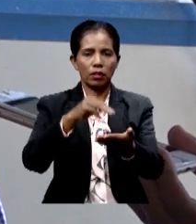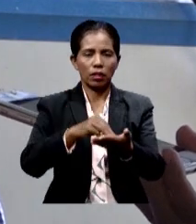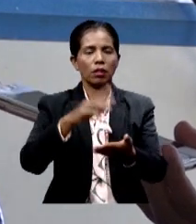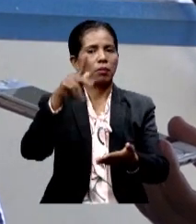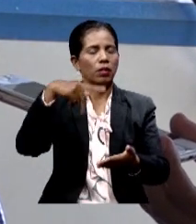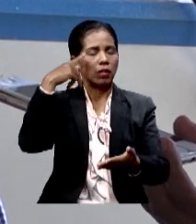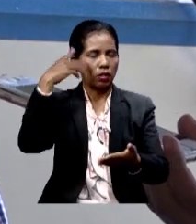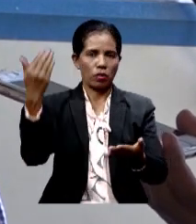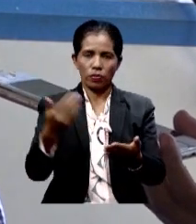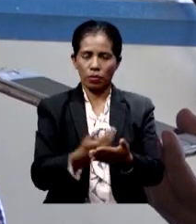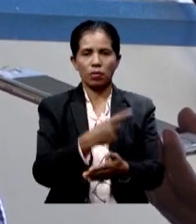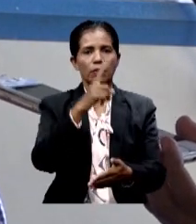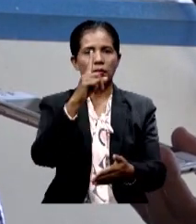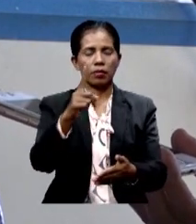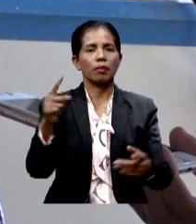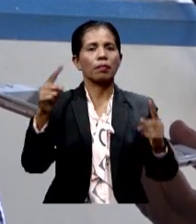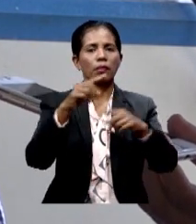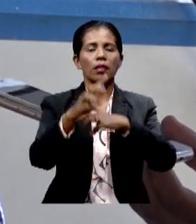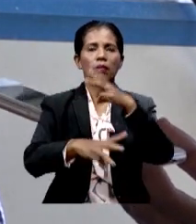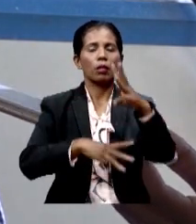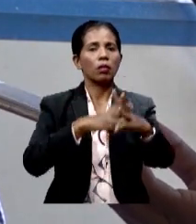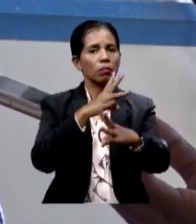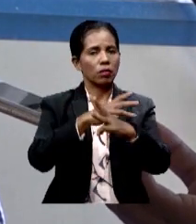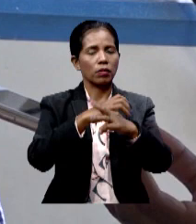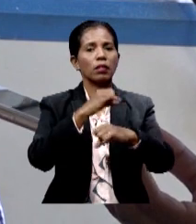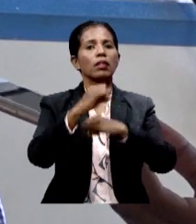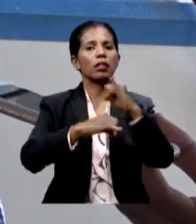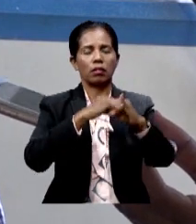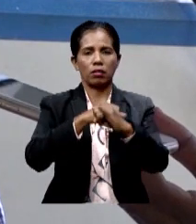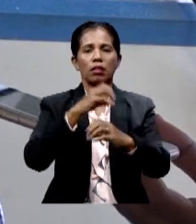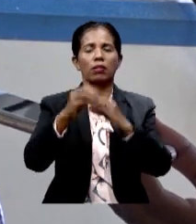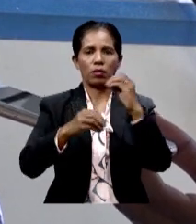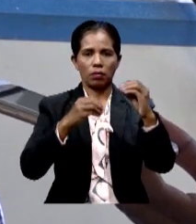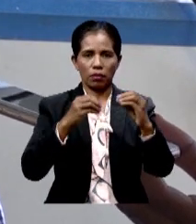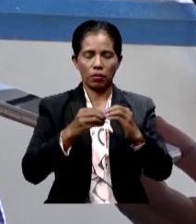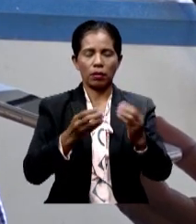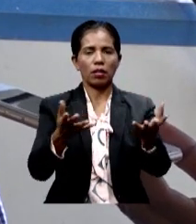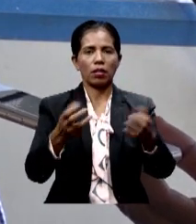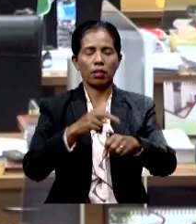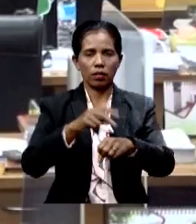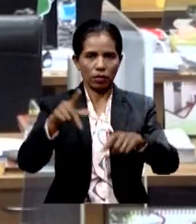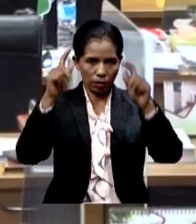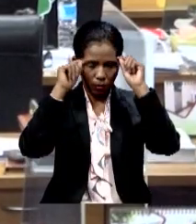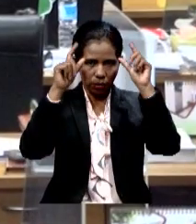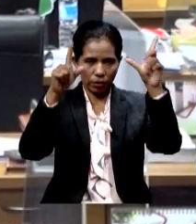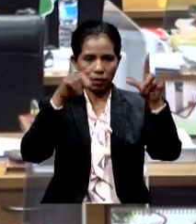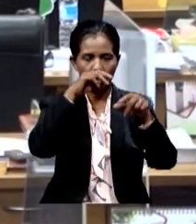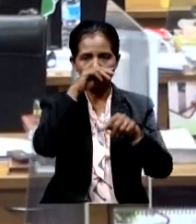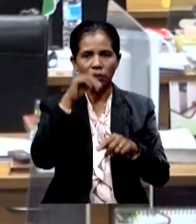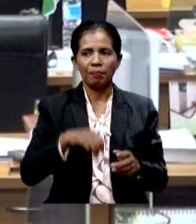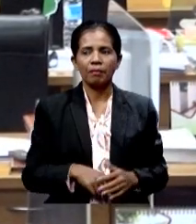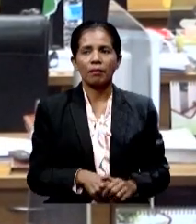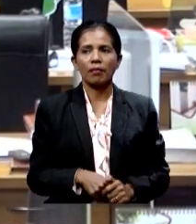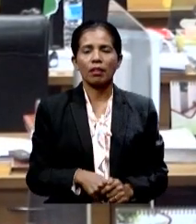unida, ba mundo internacional, com ba interesse nacional Timor-Leste. E a